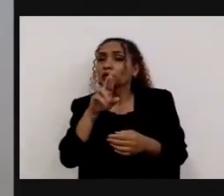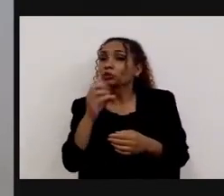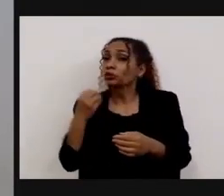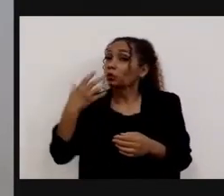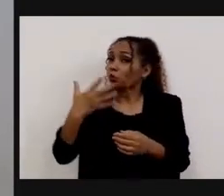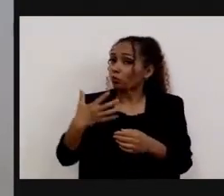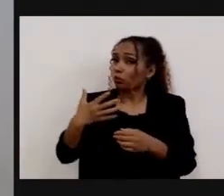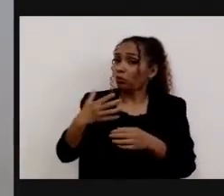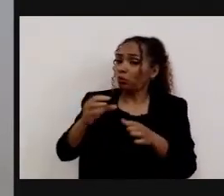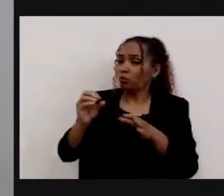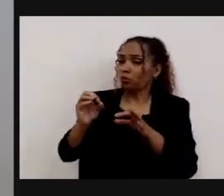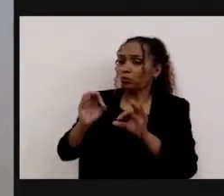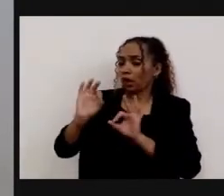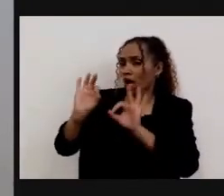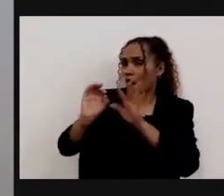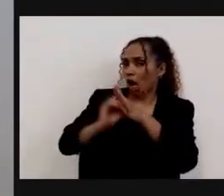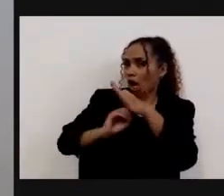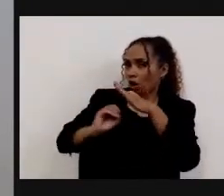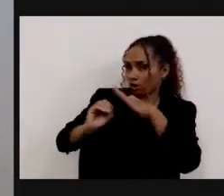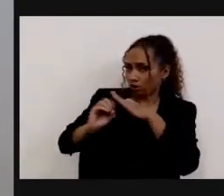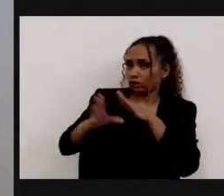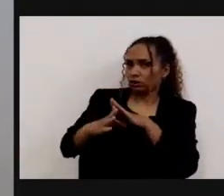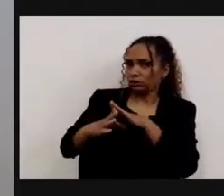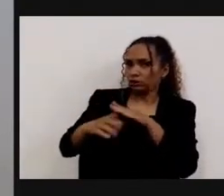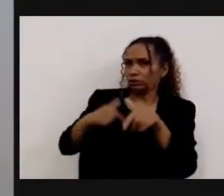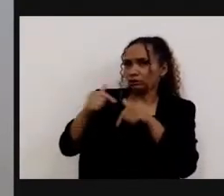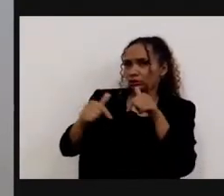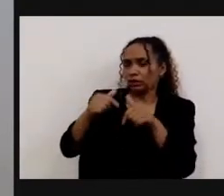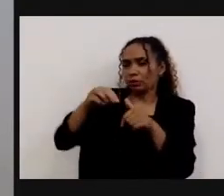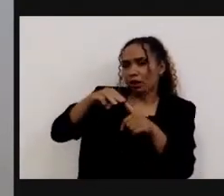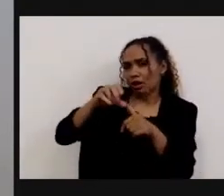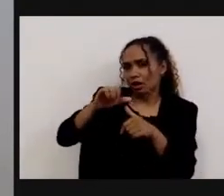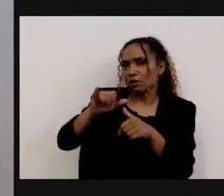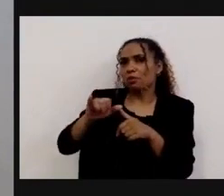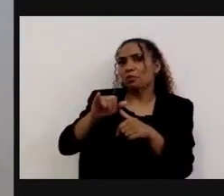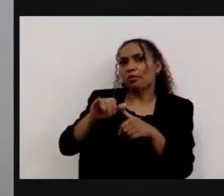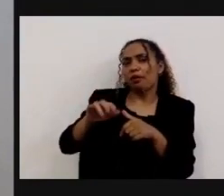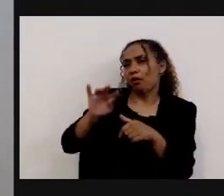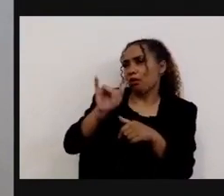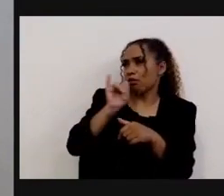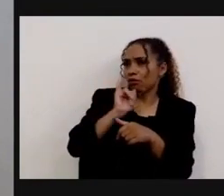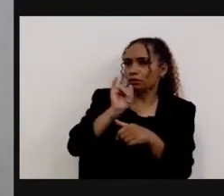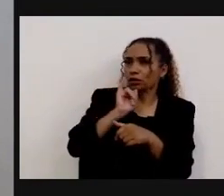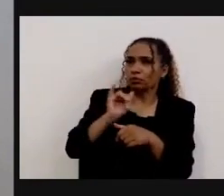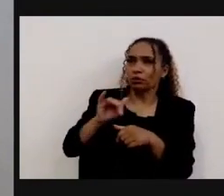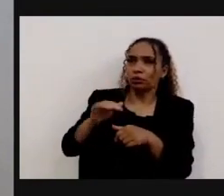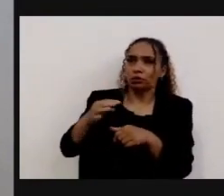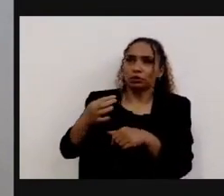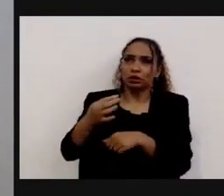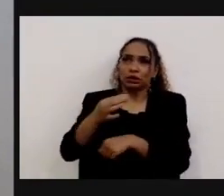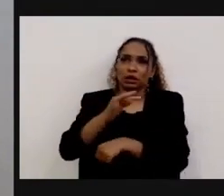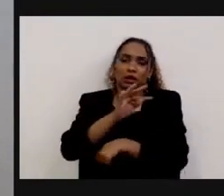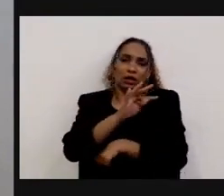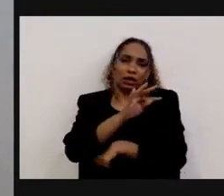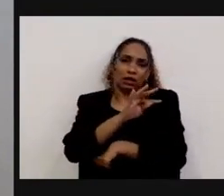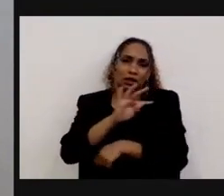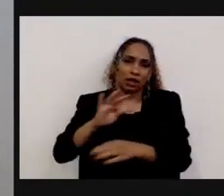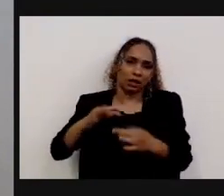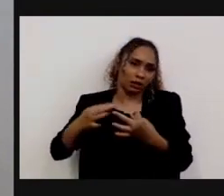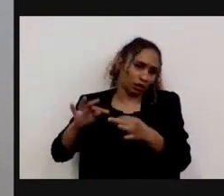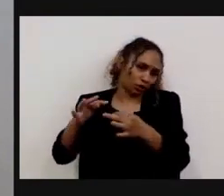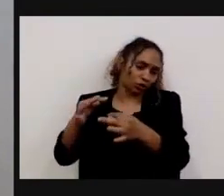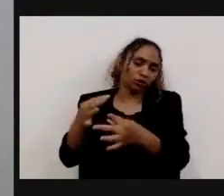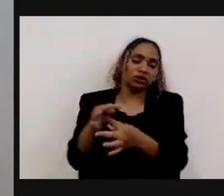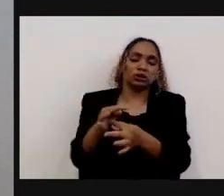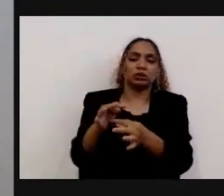muito bom para aquela organização se a pessoa trabalha numa área e meio sei lá então numa área de tecnologia se eu percebo que eu desenvolvi um sistema está